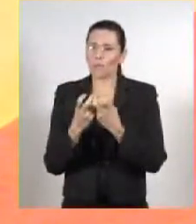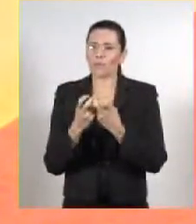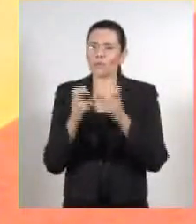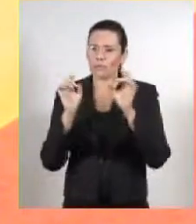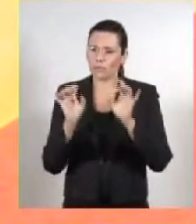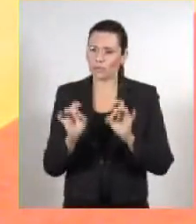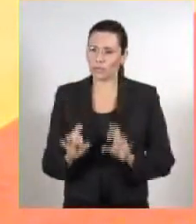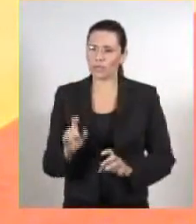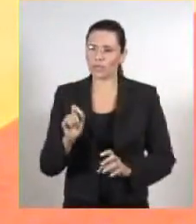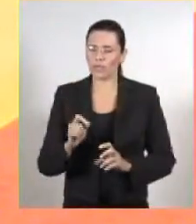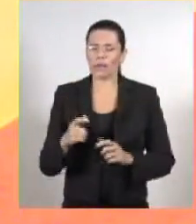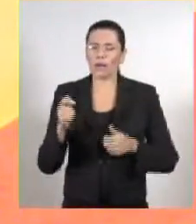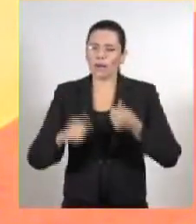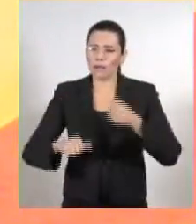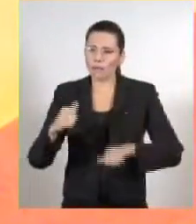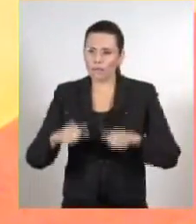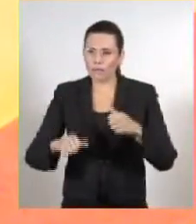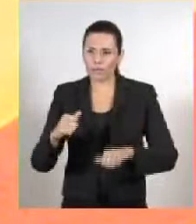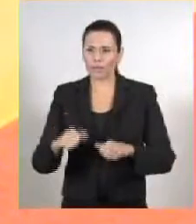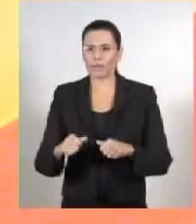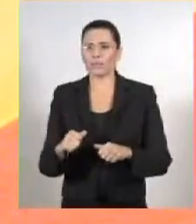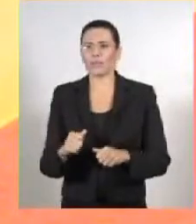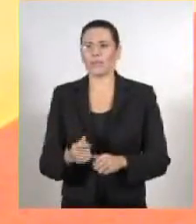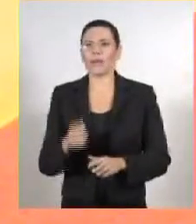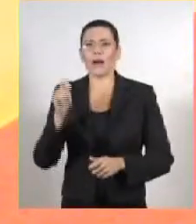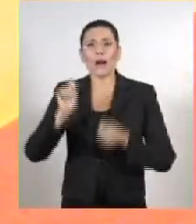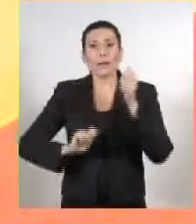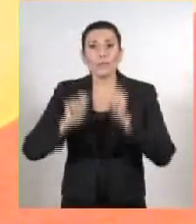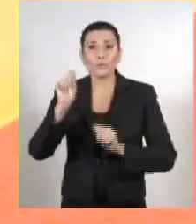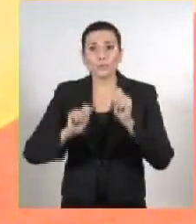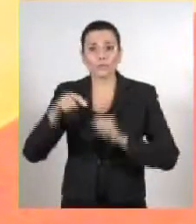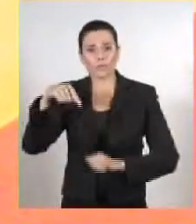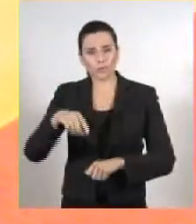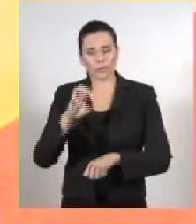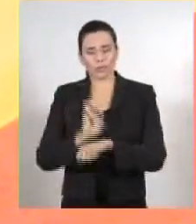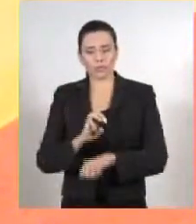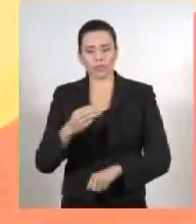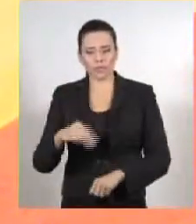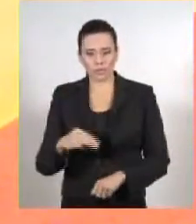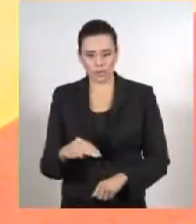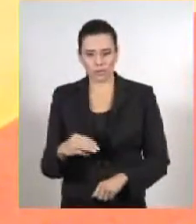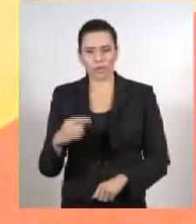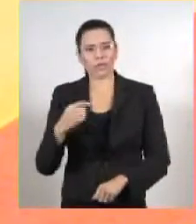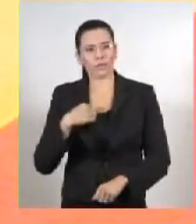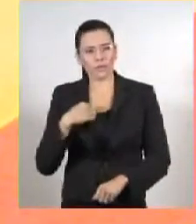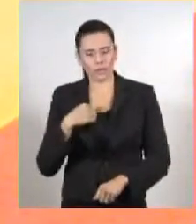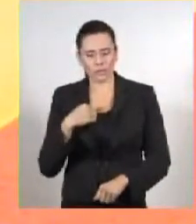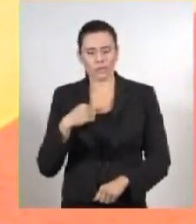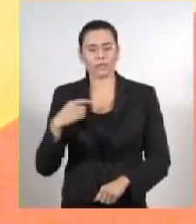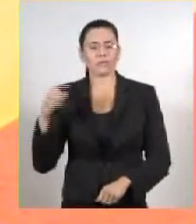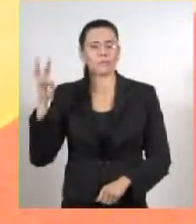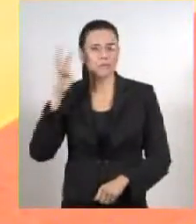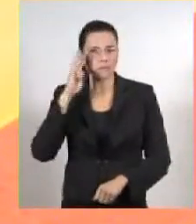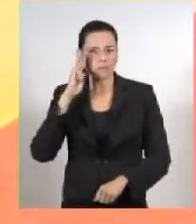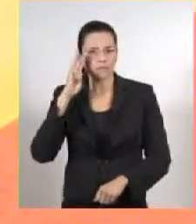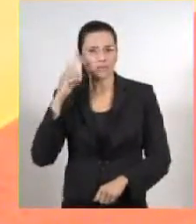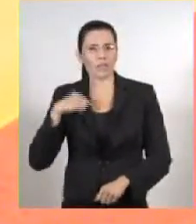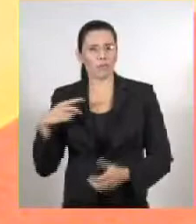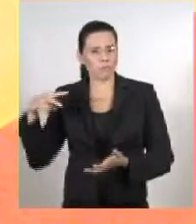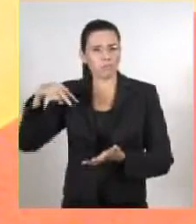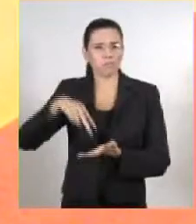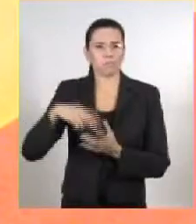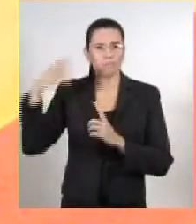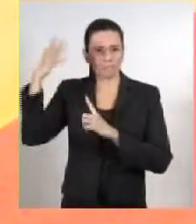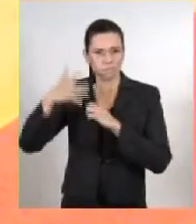siderúrgico do Estado do Maranhão. Então, na terça-feira, nós vamos trazer aqui os resultados das nossas incursões, dos